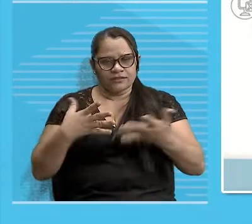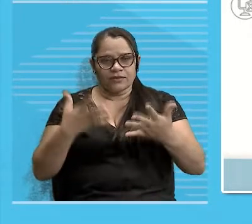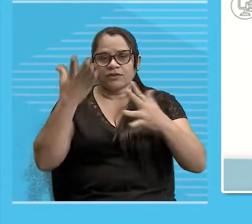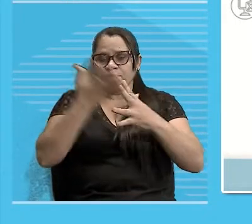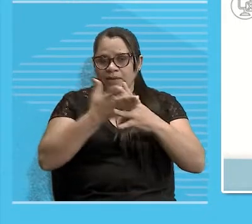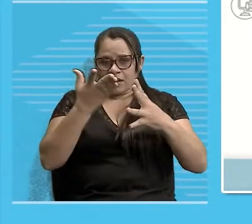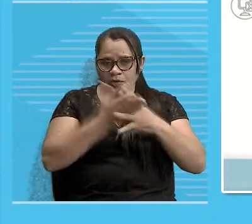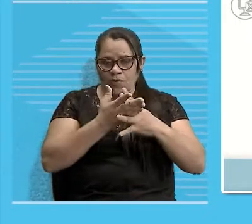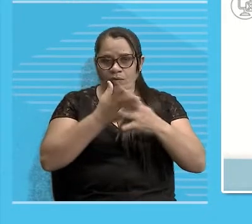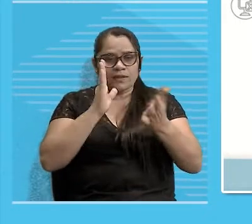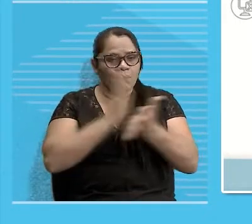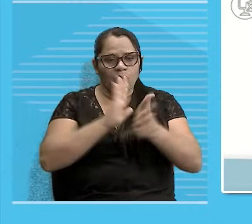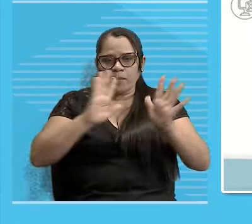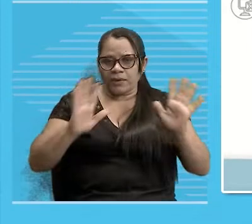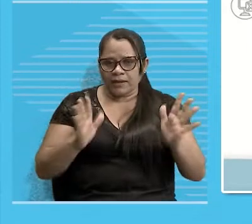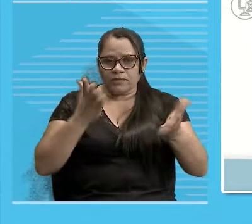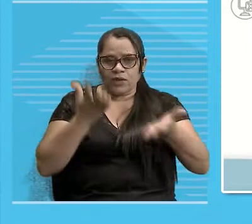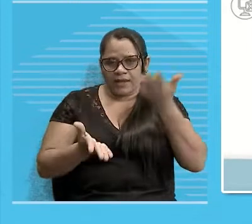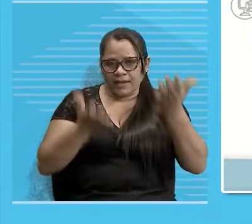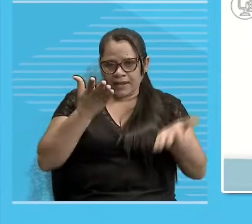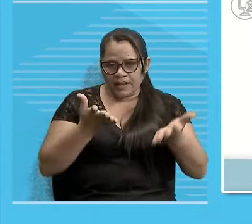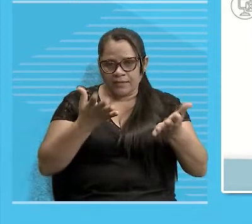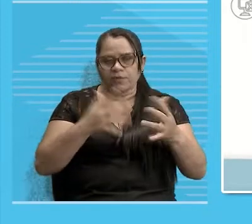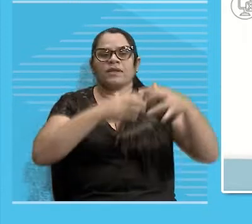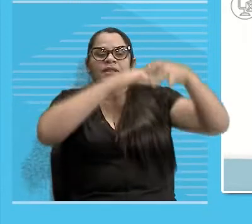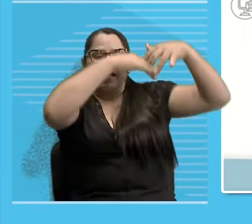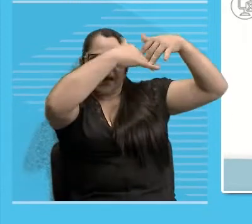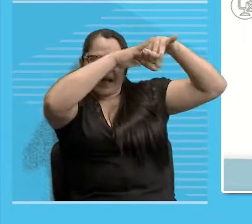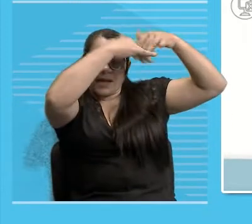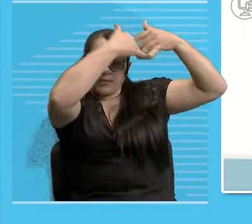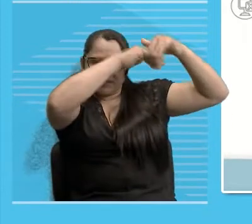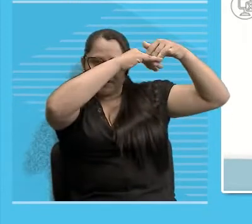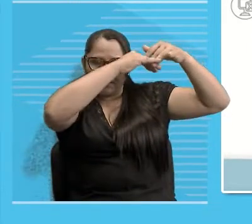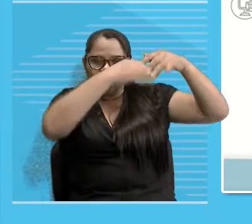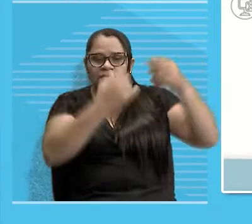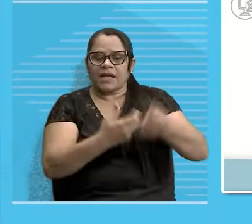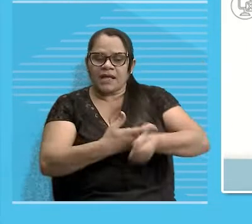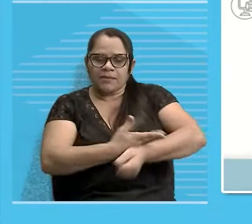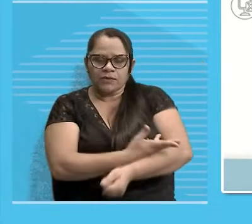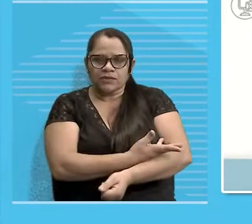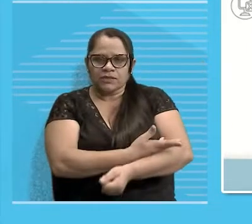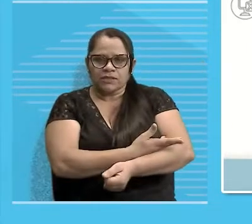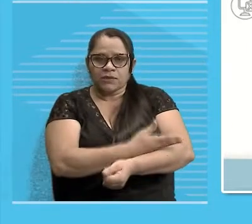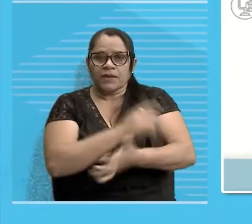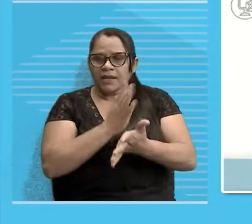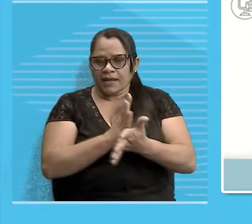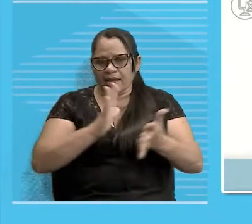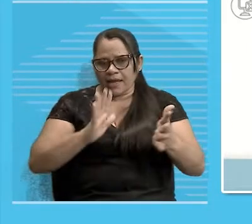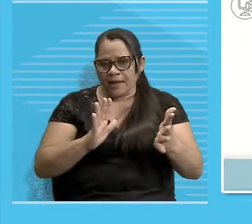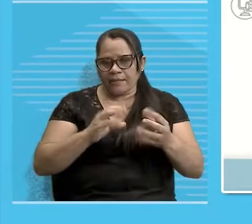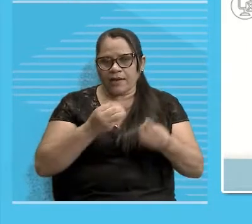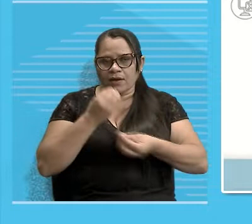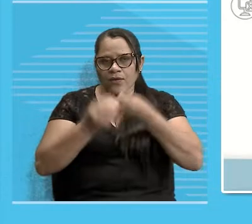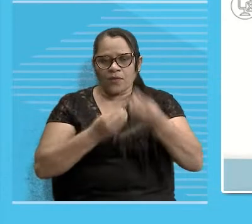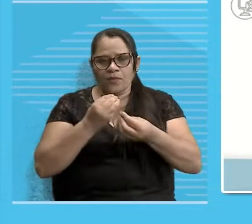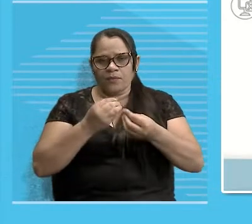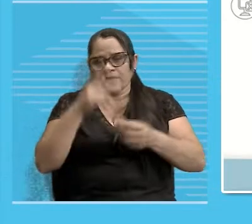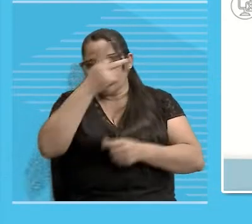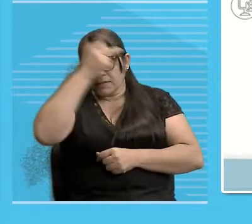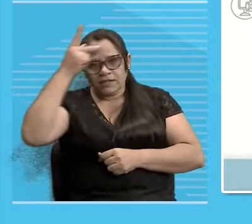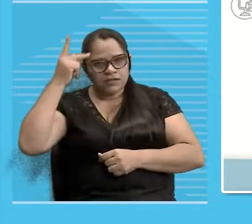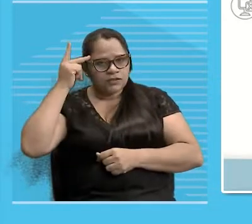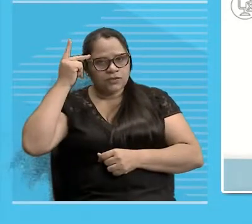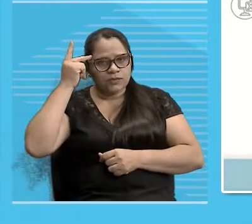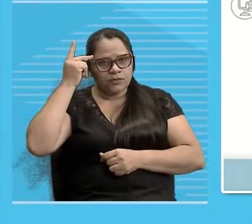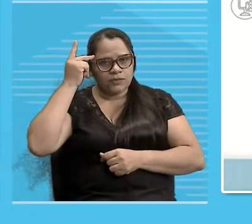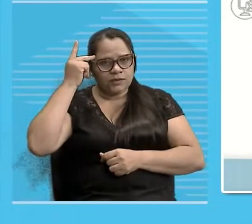entre a noção entre equilíbrio e razão, razão e emoção, as pessoas passam